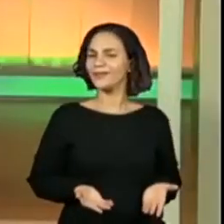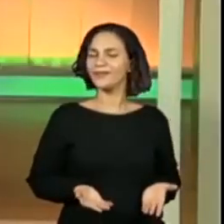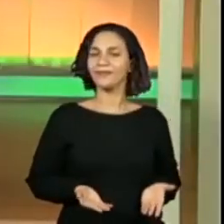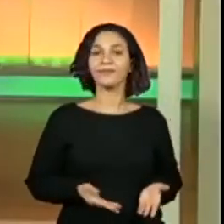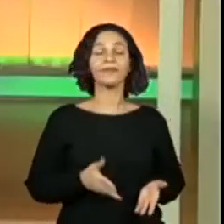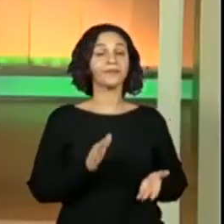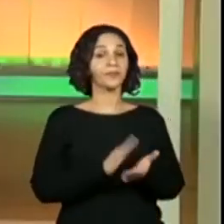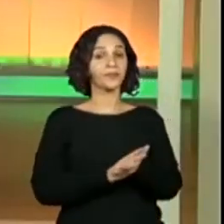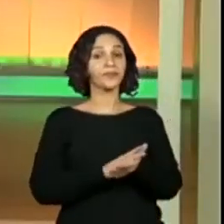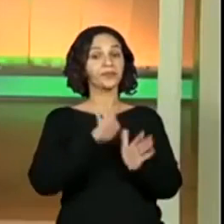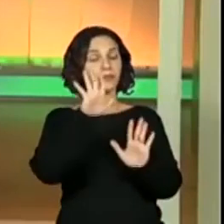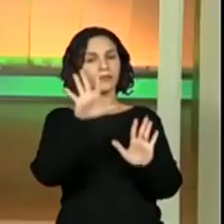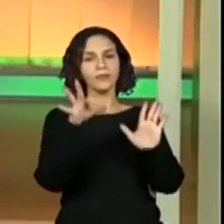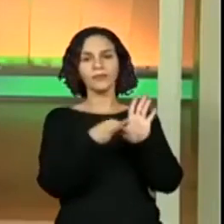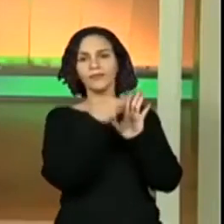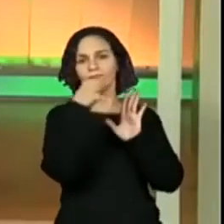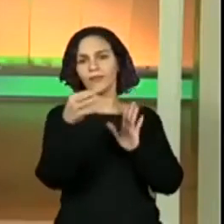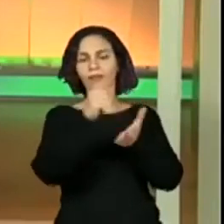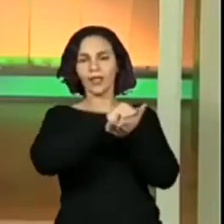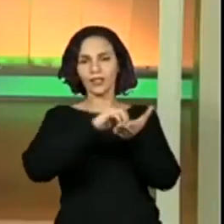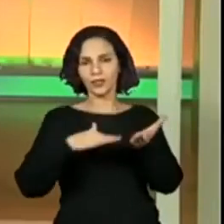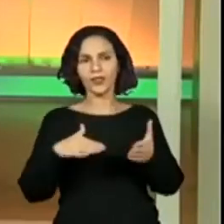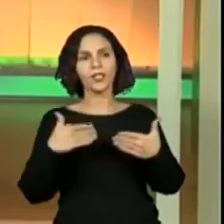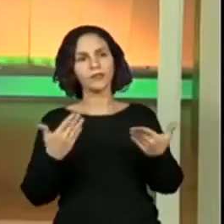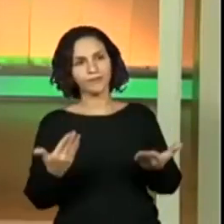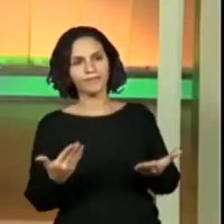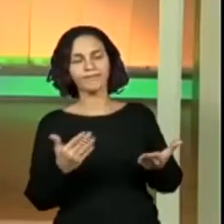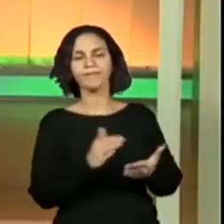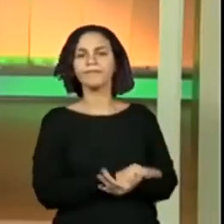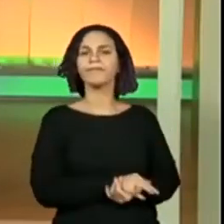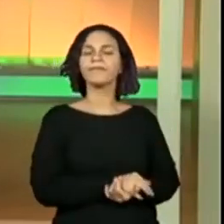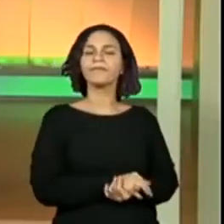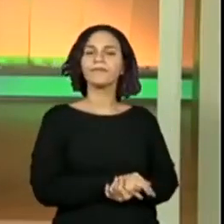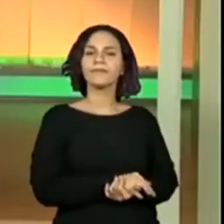Como sugestão de atividade,